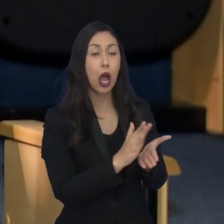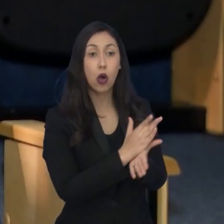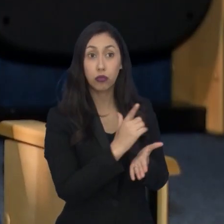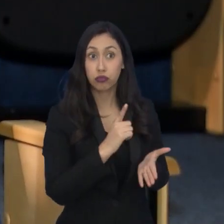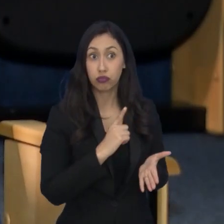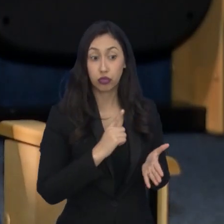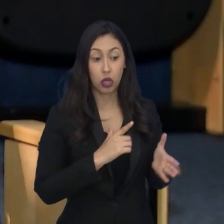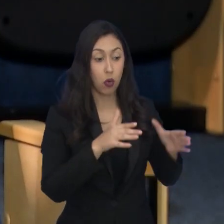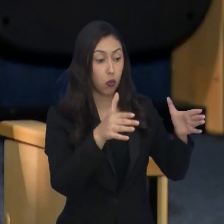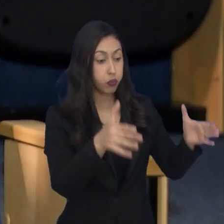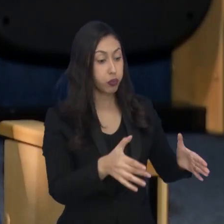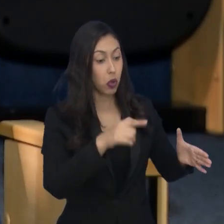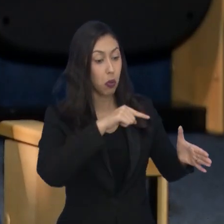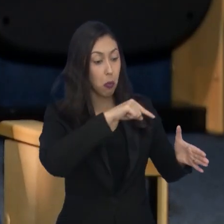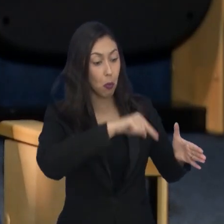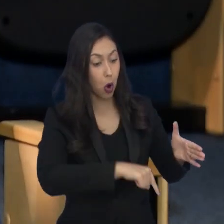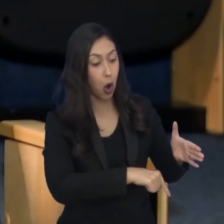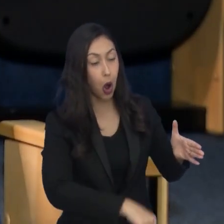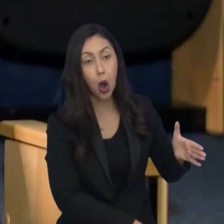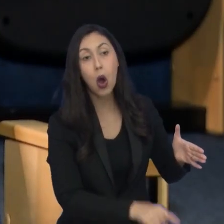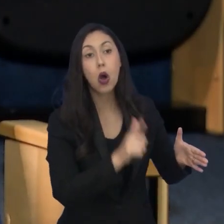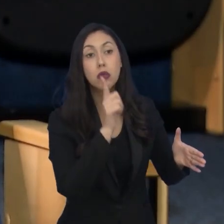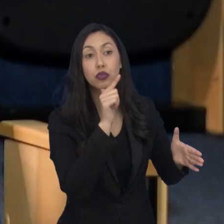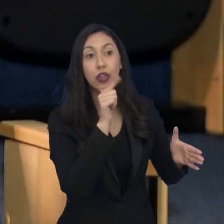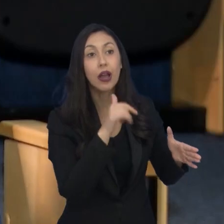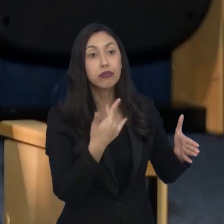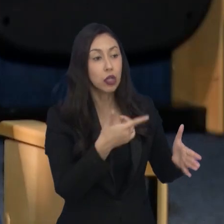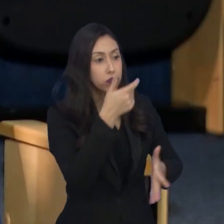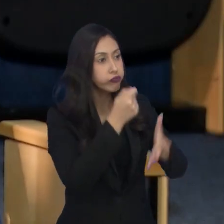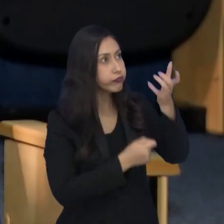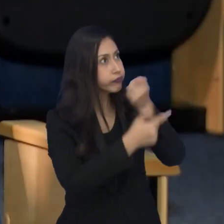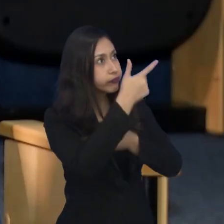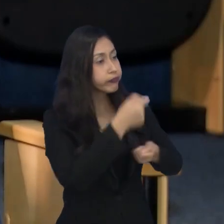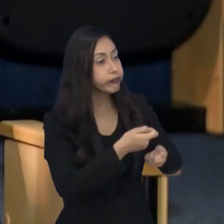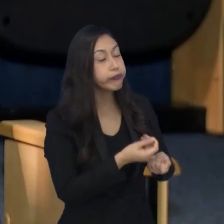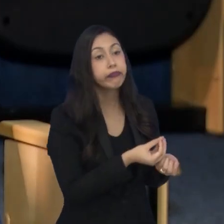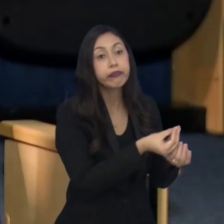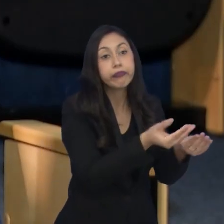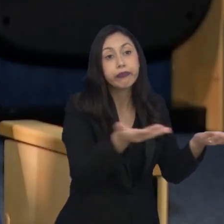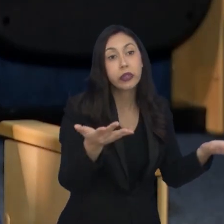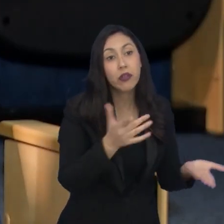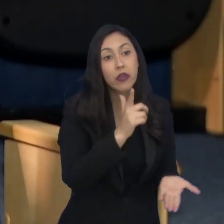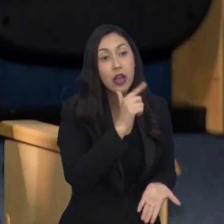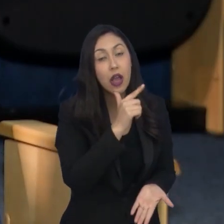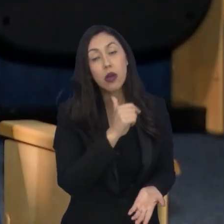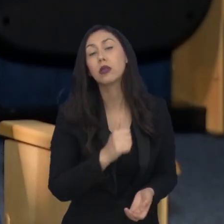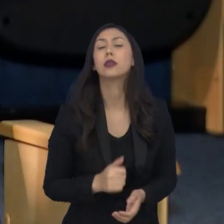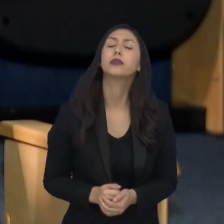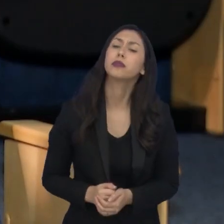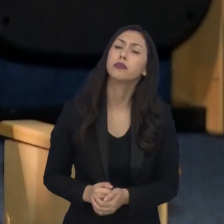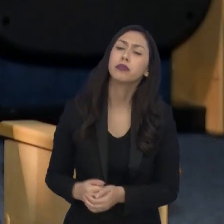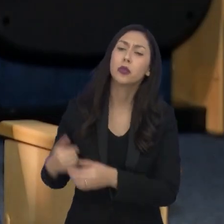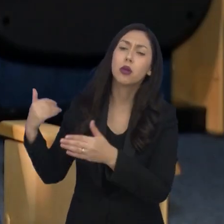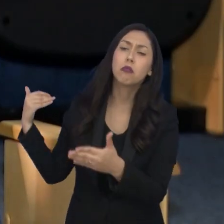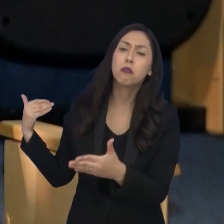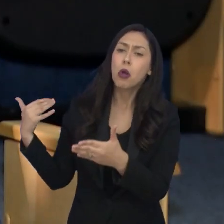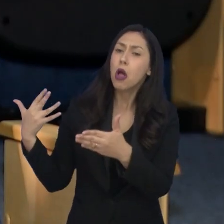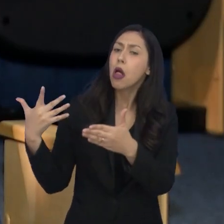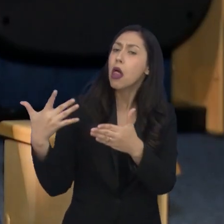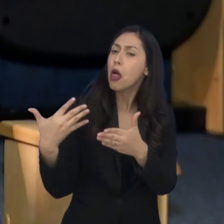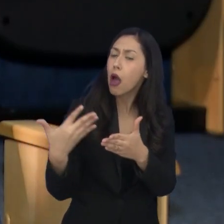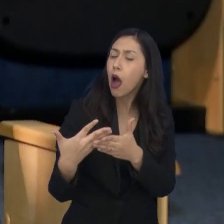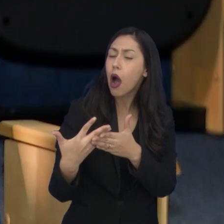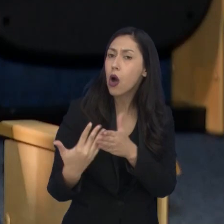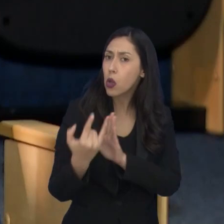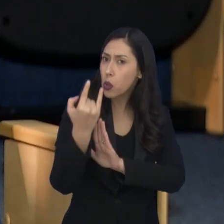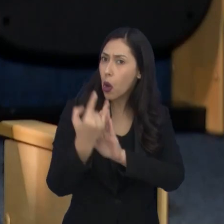artesiano e cada um que tinha o poço fornecia água para gente. E de lá para cá, com a